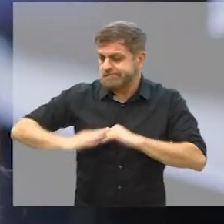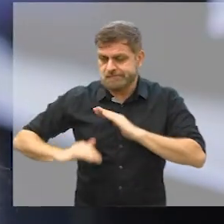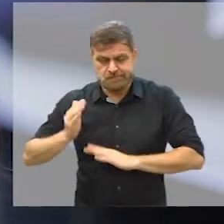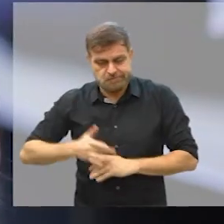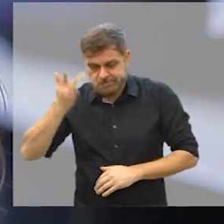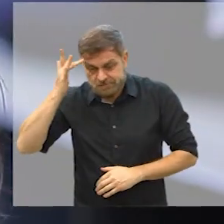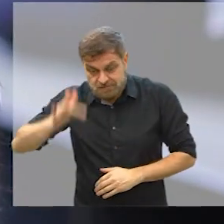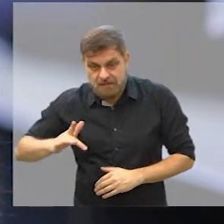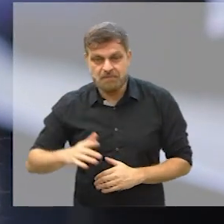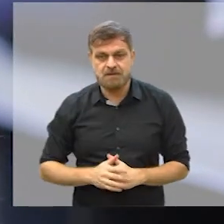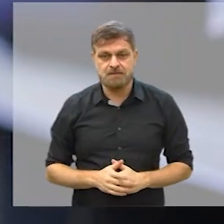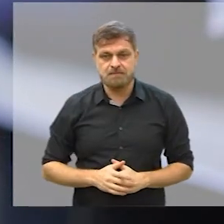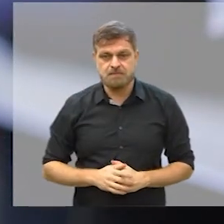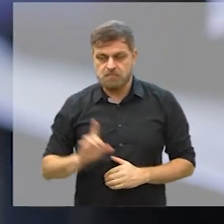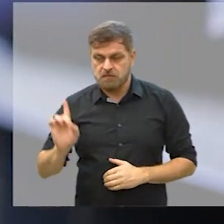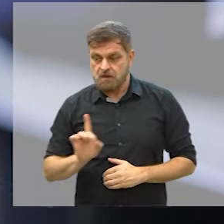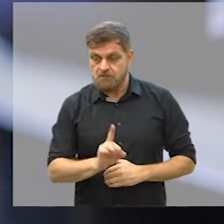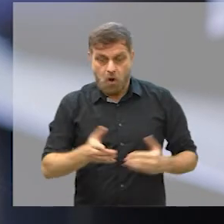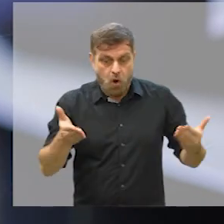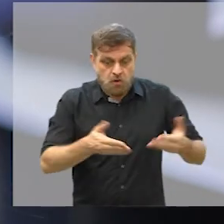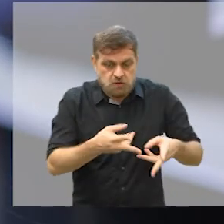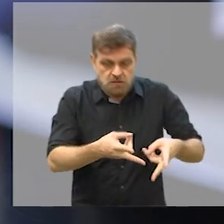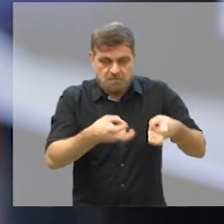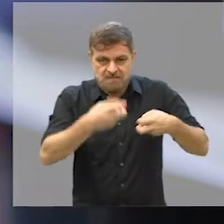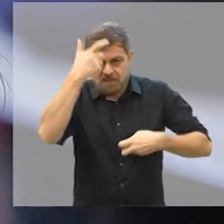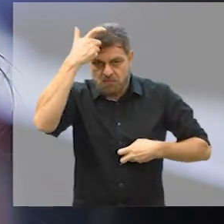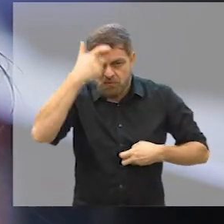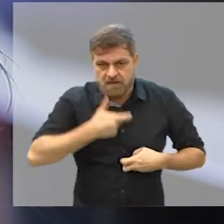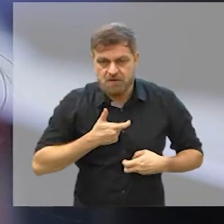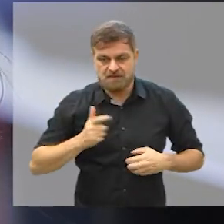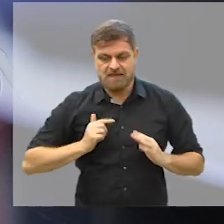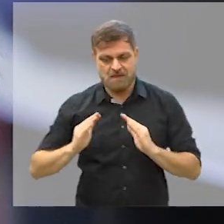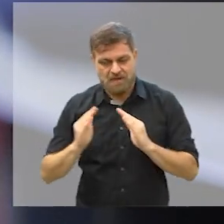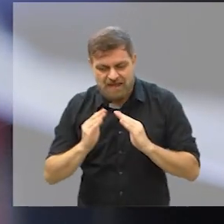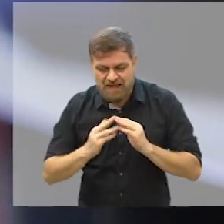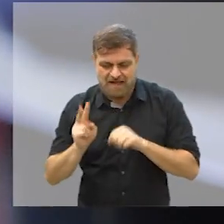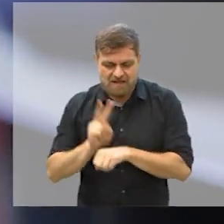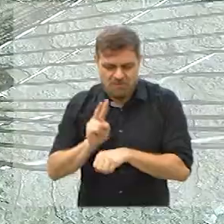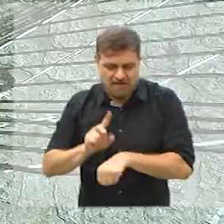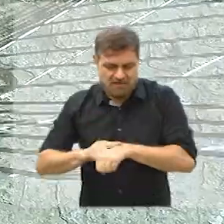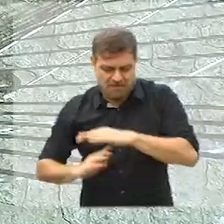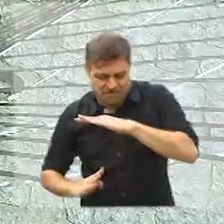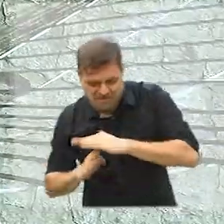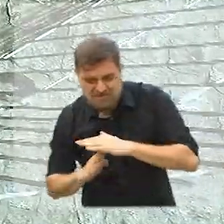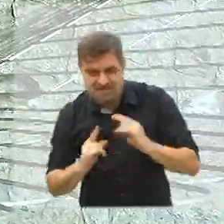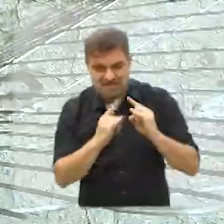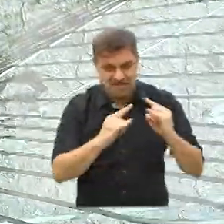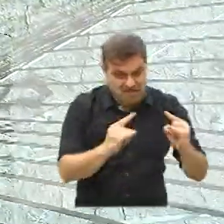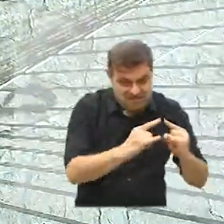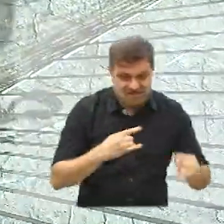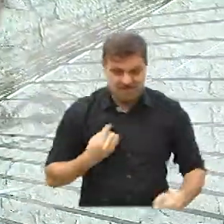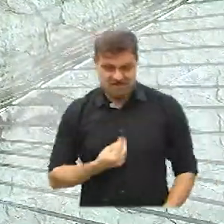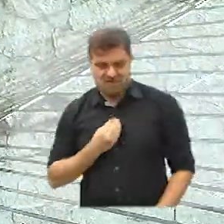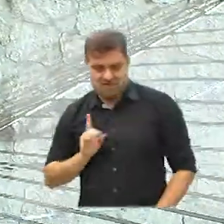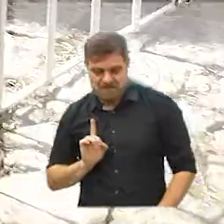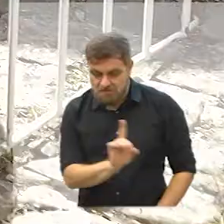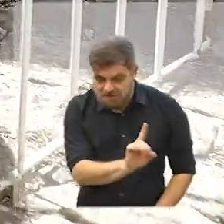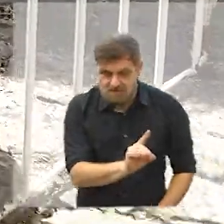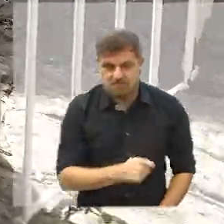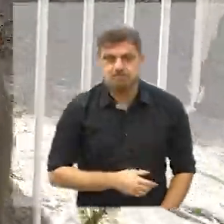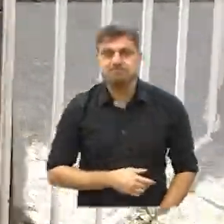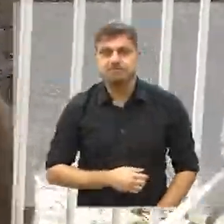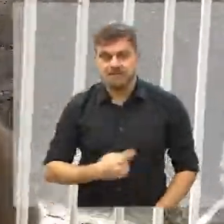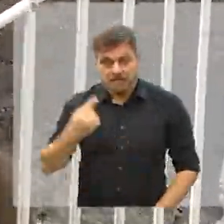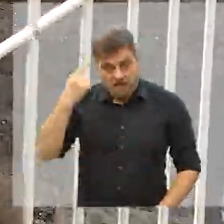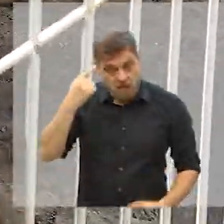funcionava. E daí hoje em dia eu vejo que eu posso alar temporária, venho nas feirinhas, daí é uma forma, né? E é exatamente assim